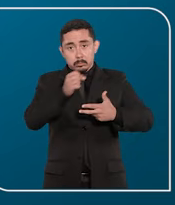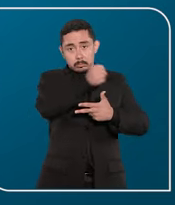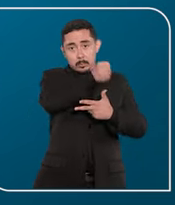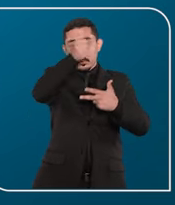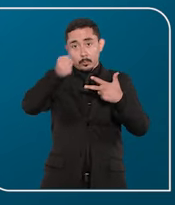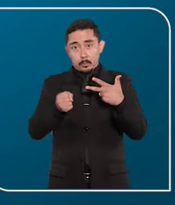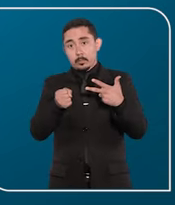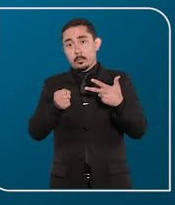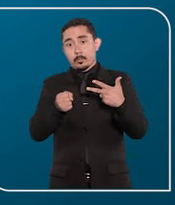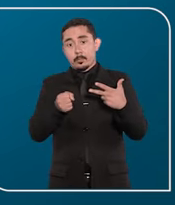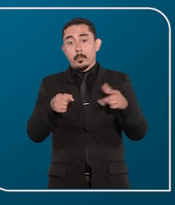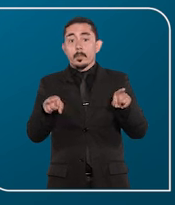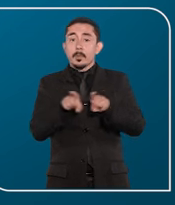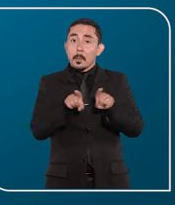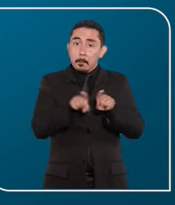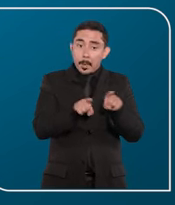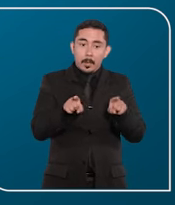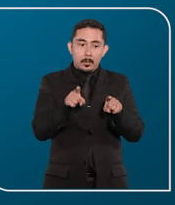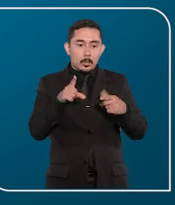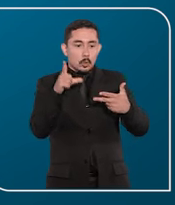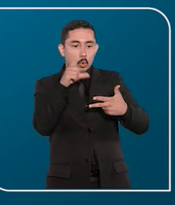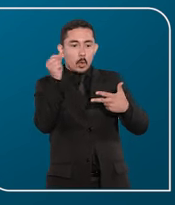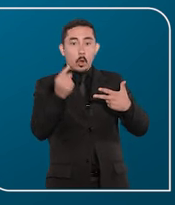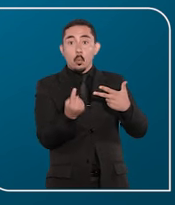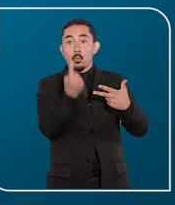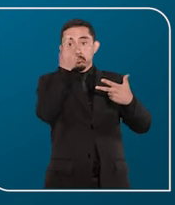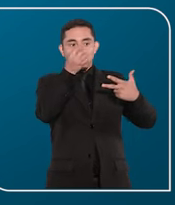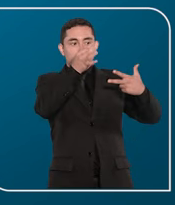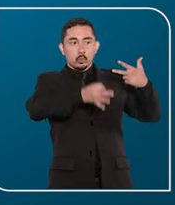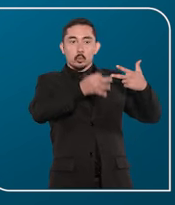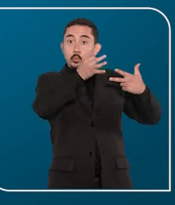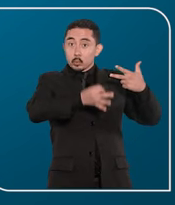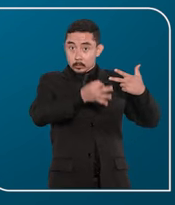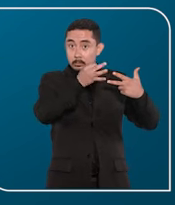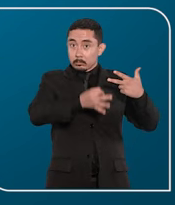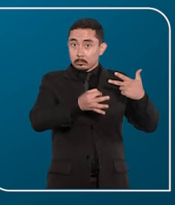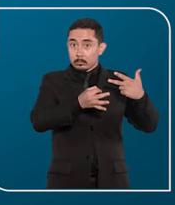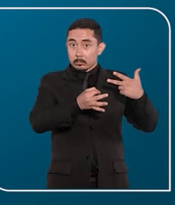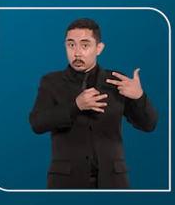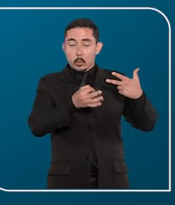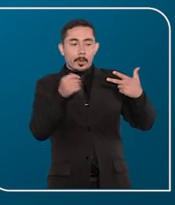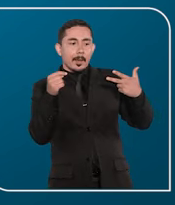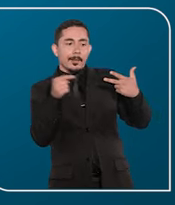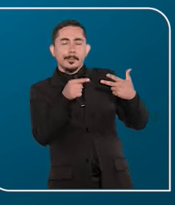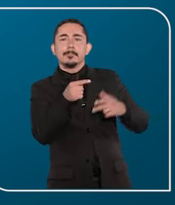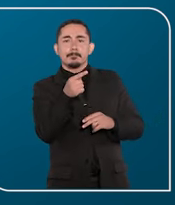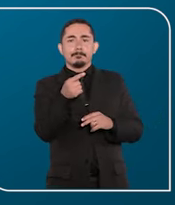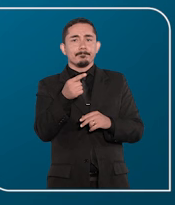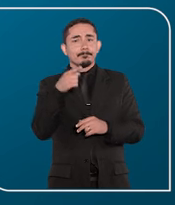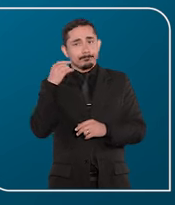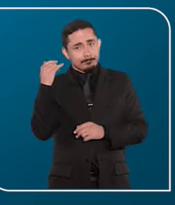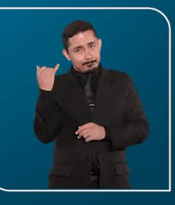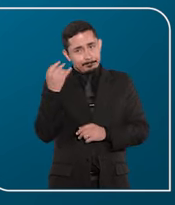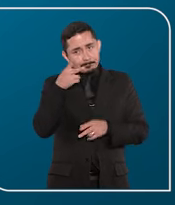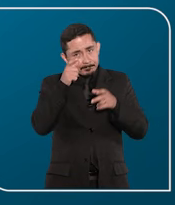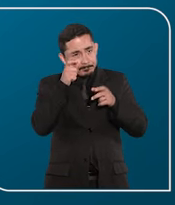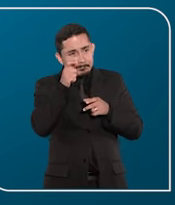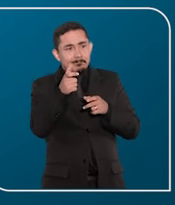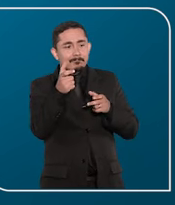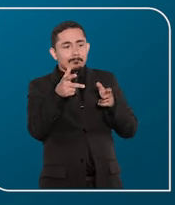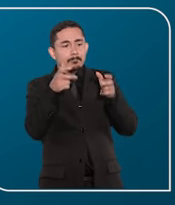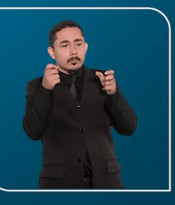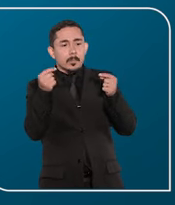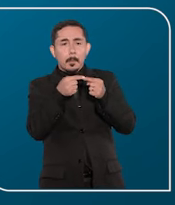definiu e deu para um dos poderes, que é o Poder Judiciário, uma qualidade muito interessante, que é a qualidade da